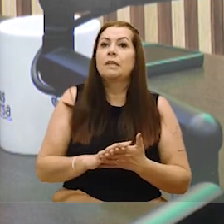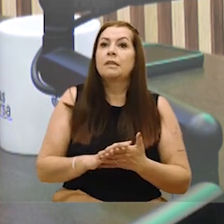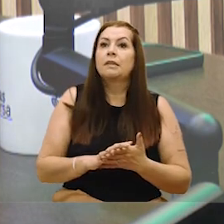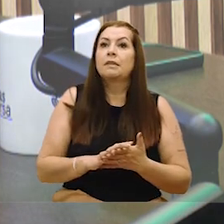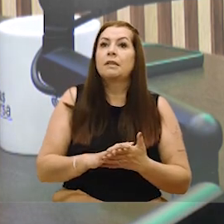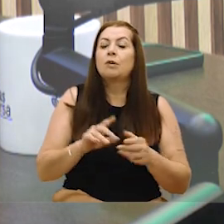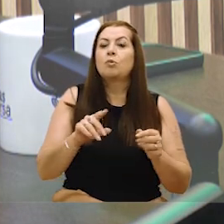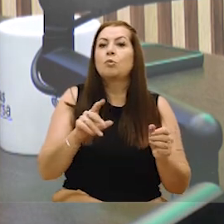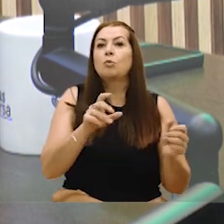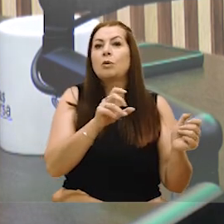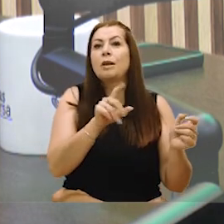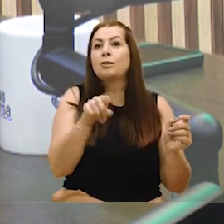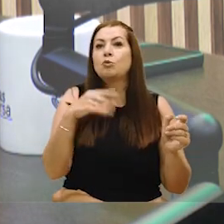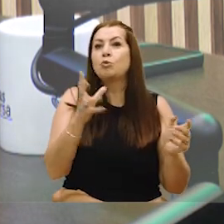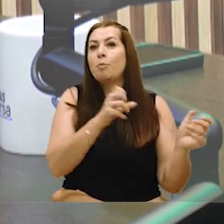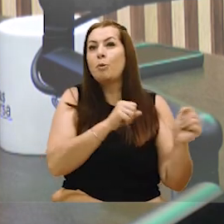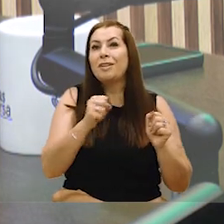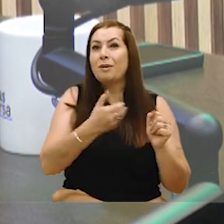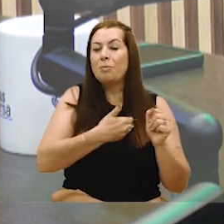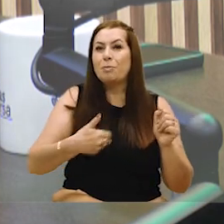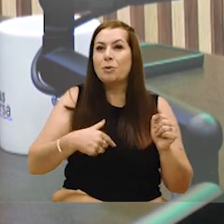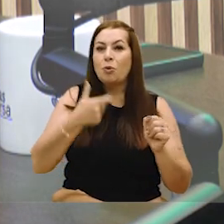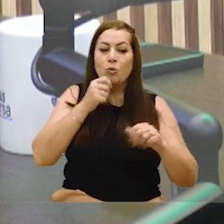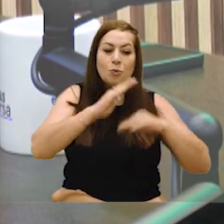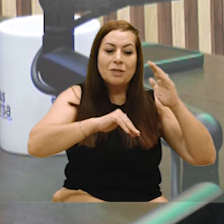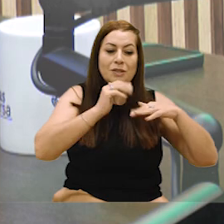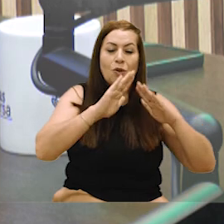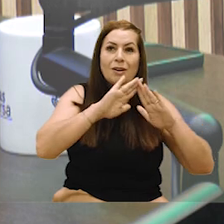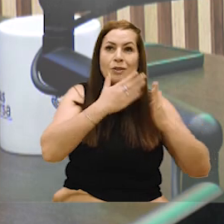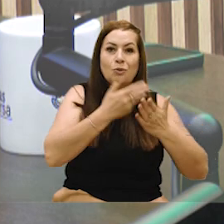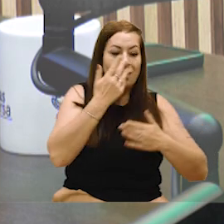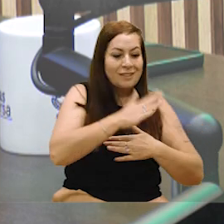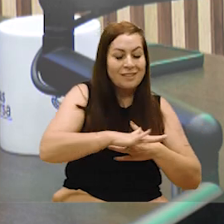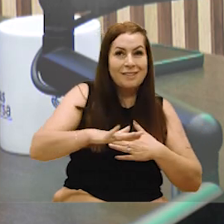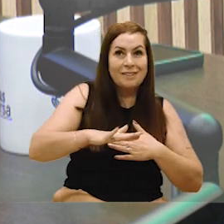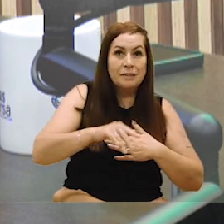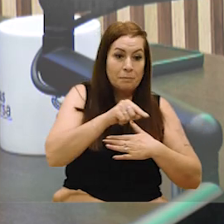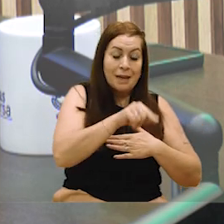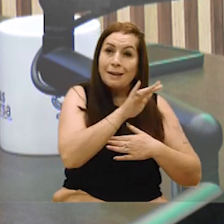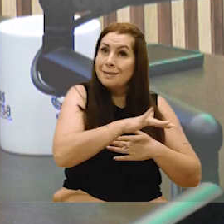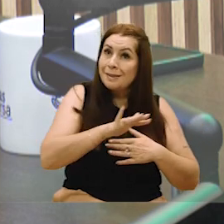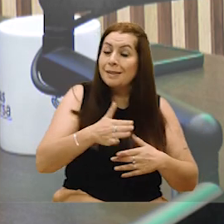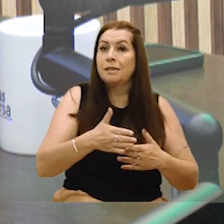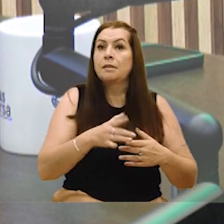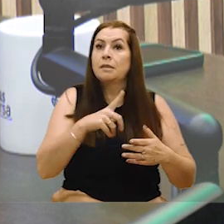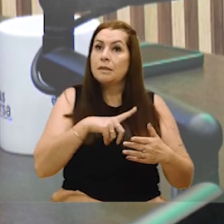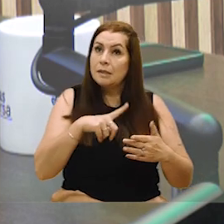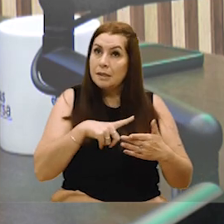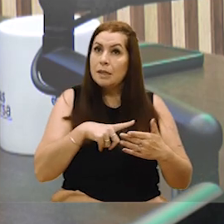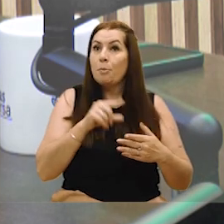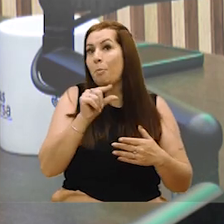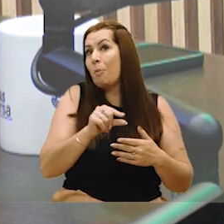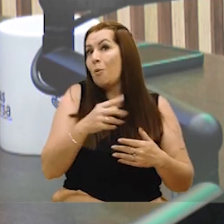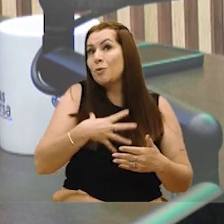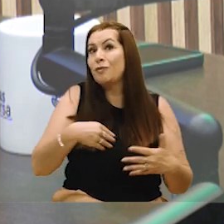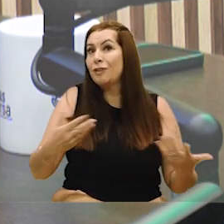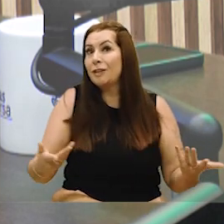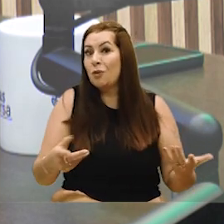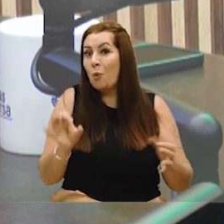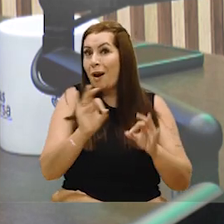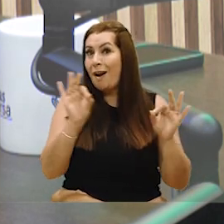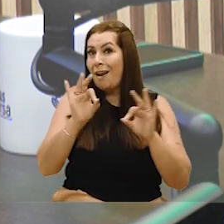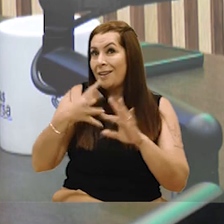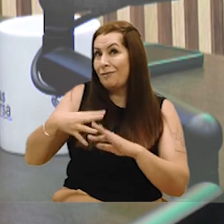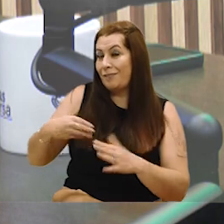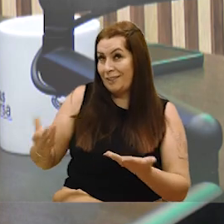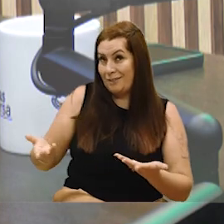poder público pensa muito em construir escolas de educação infantil, mas essas crianças, né, terão poucos filhos ou nenhum